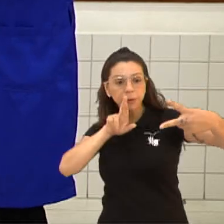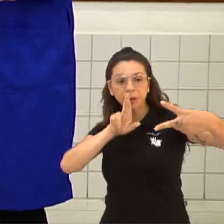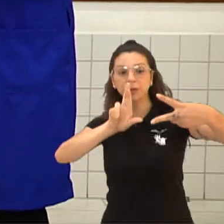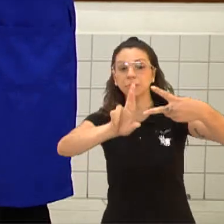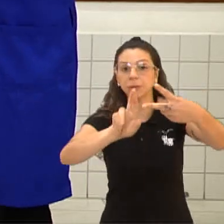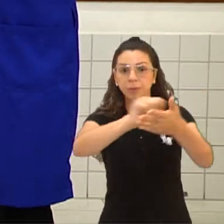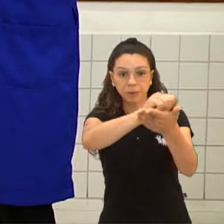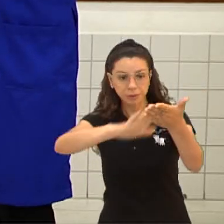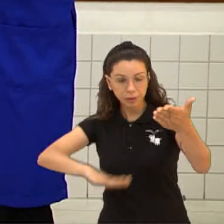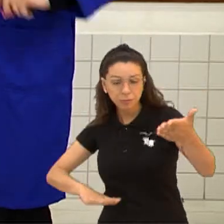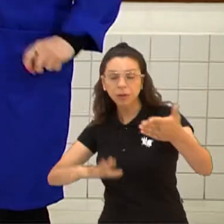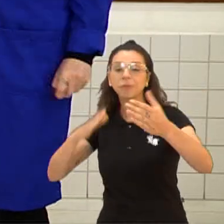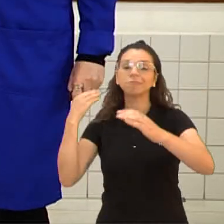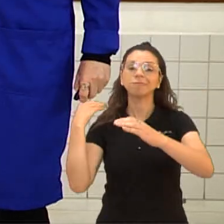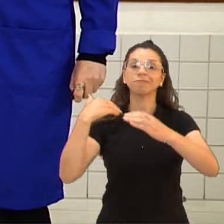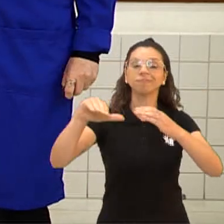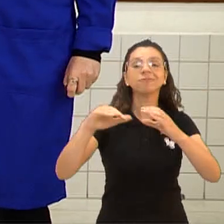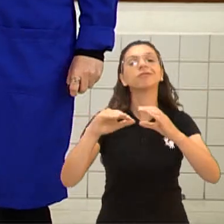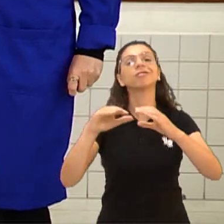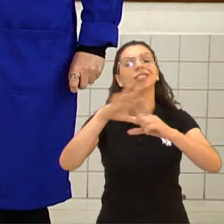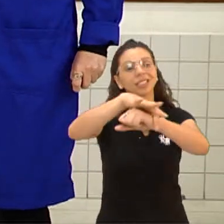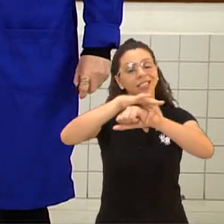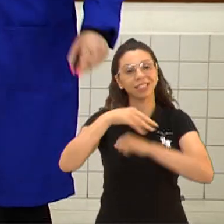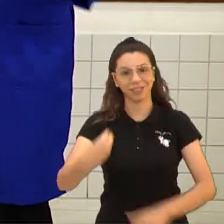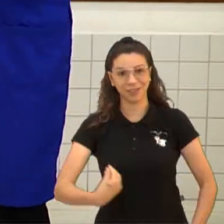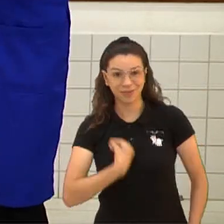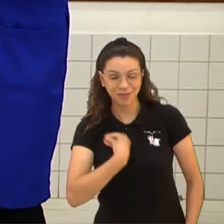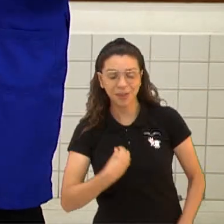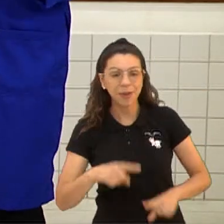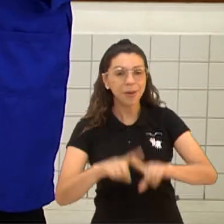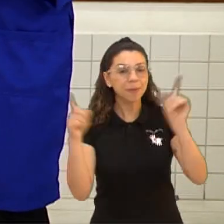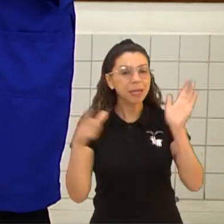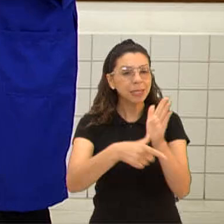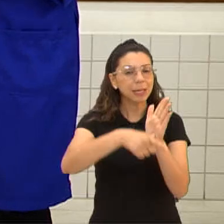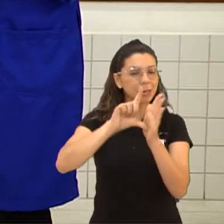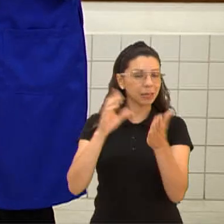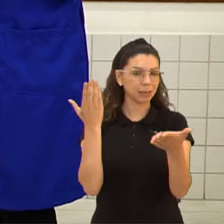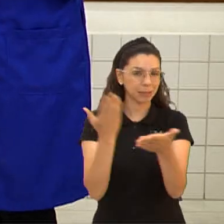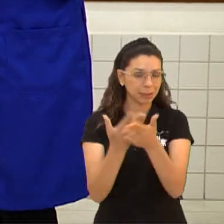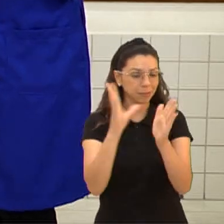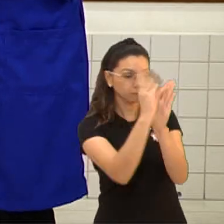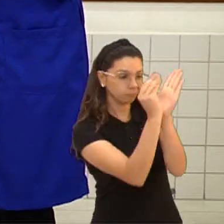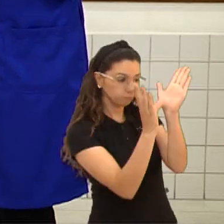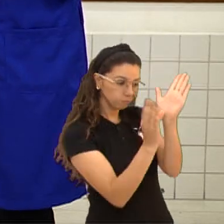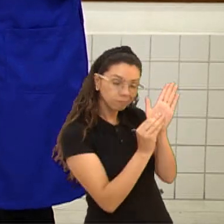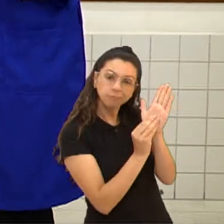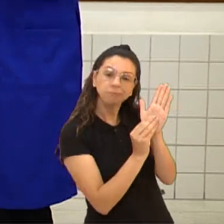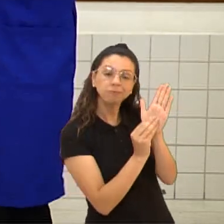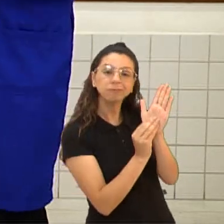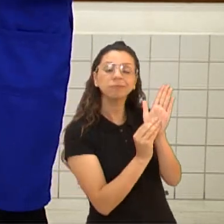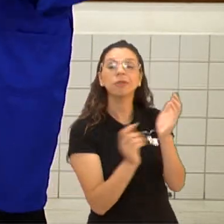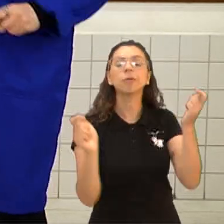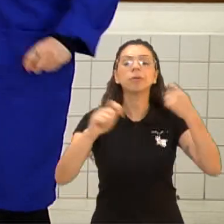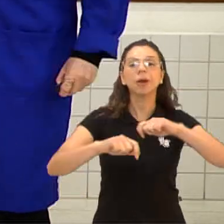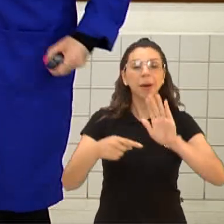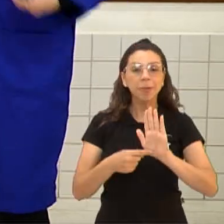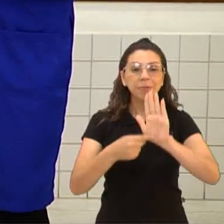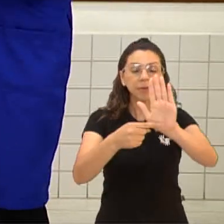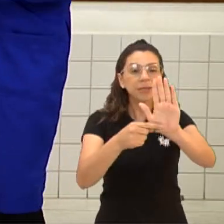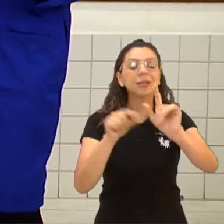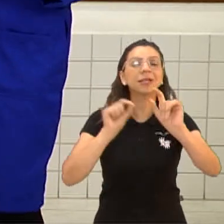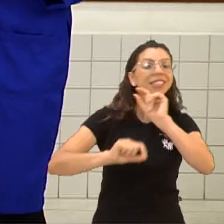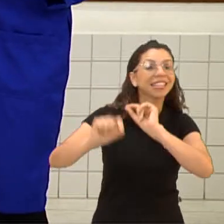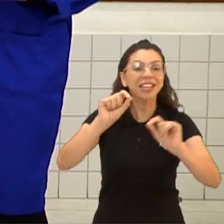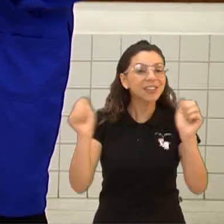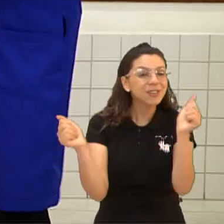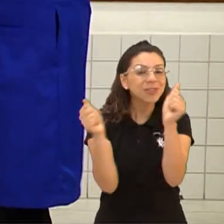a atividade e aí sim sua presença foi garantida. Mas antes de iniciarmos o conteúdo propriamente dito, vamos apresentar aqui